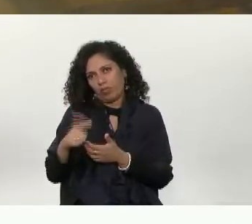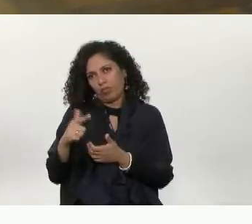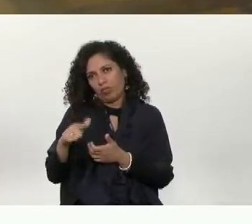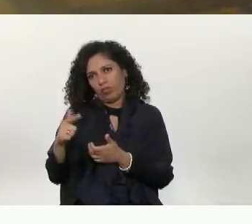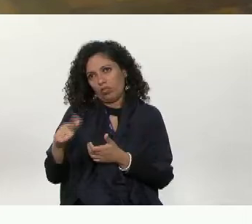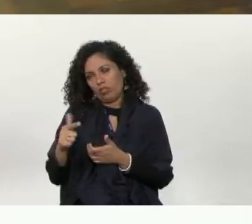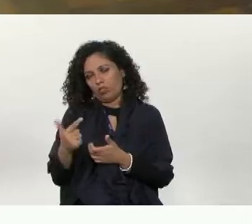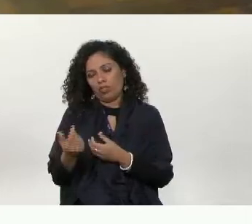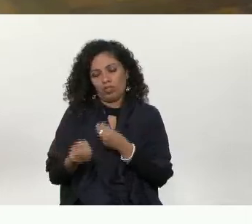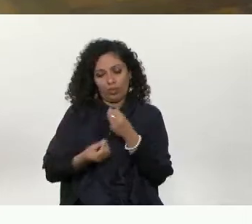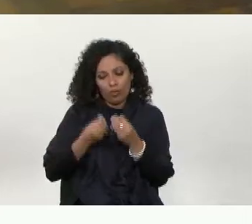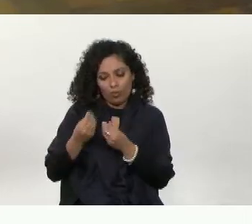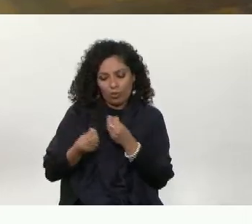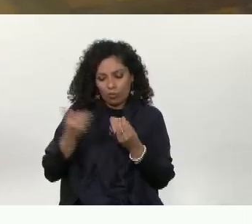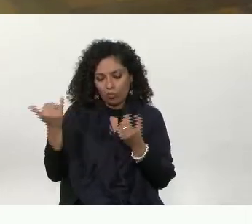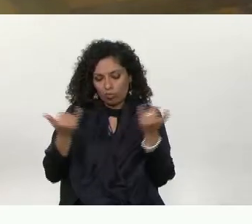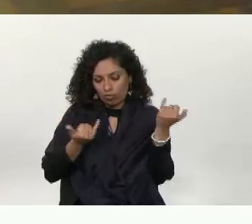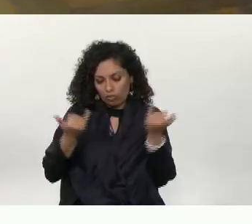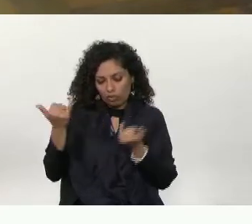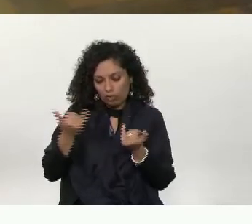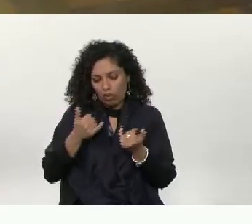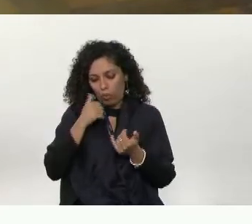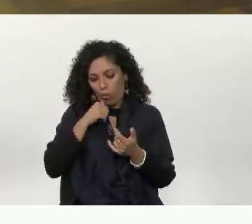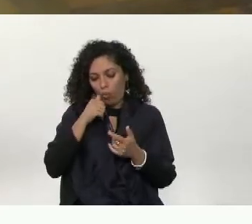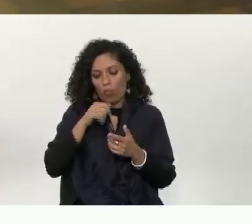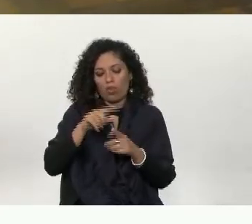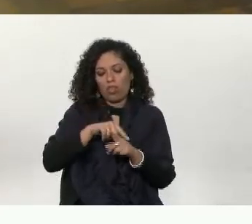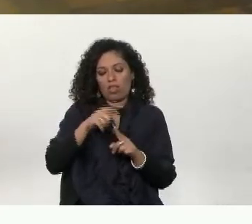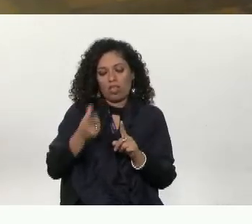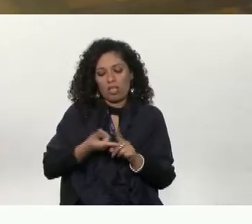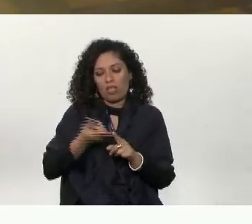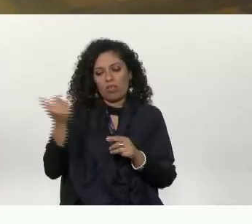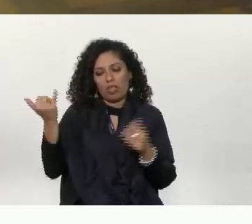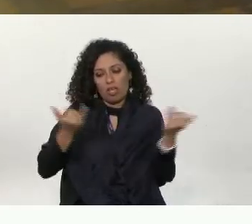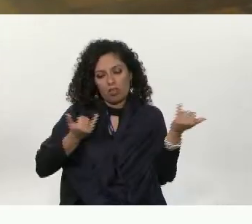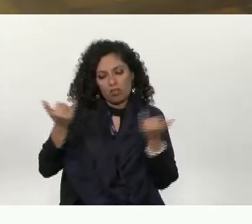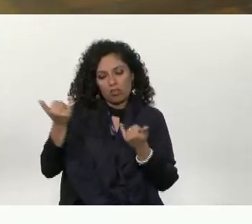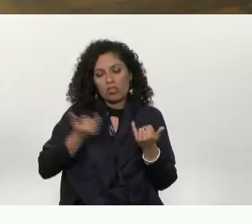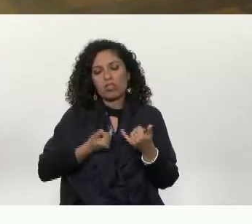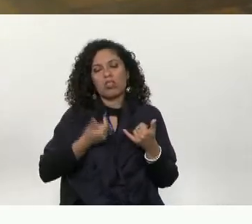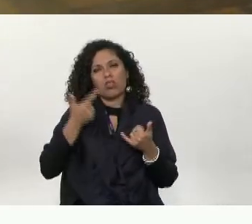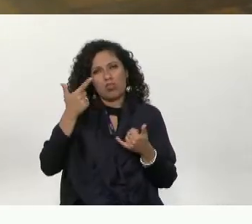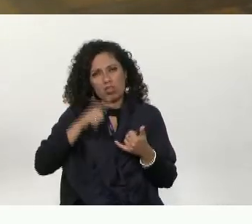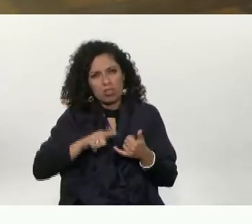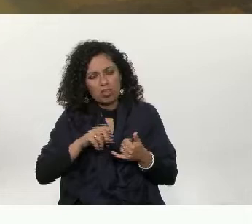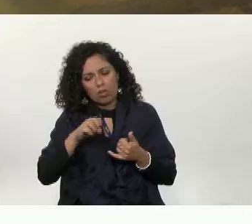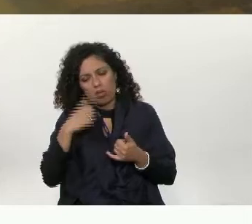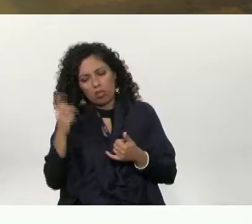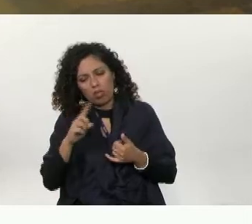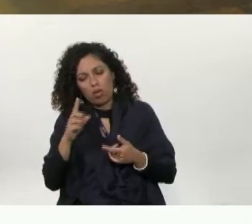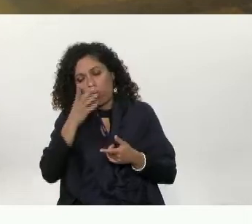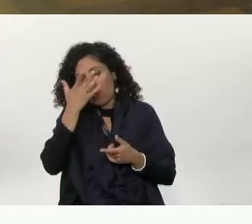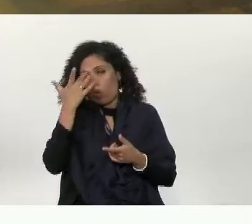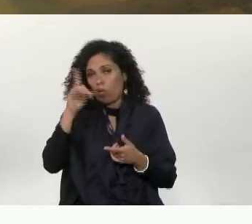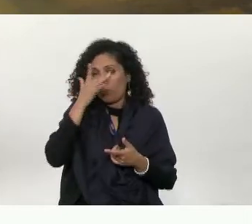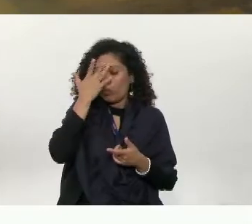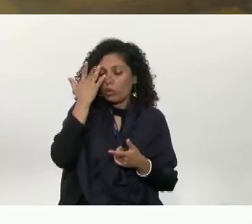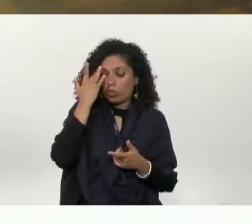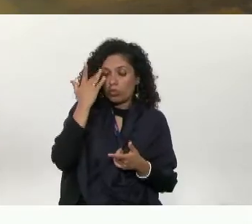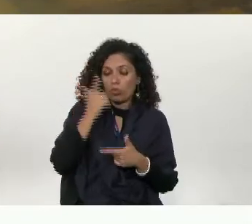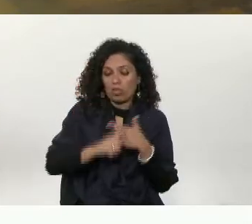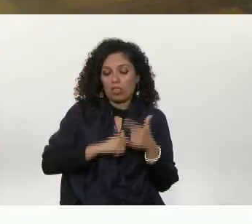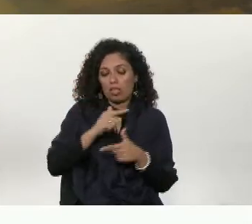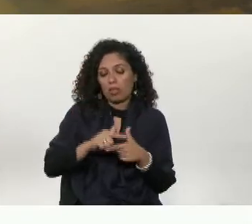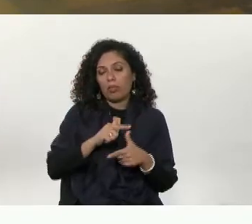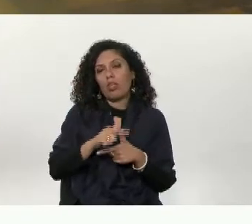forma, tinha alguma forma da gestante chegar ao senhor, ou próprios funcionários chegarem ao